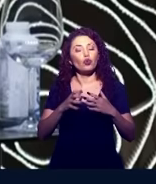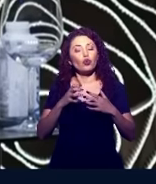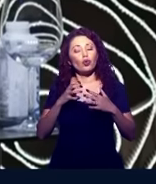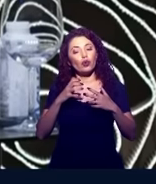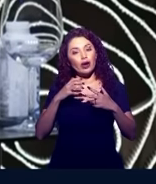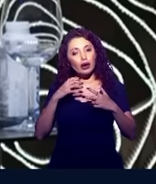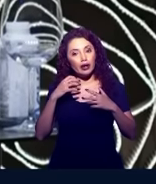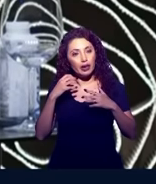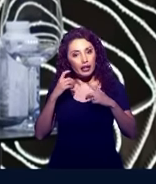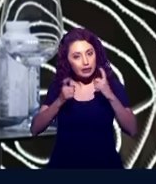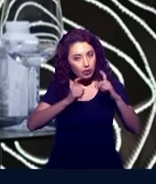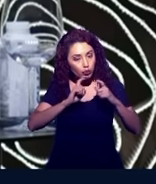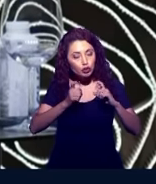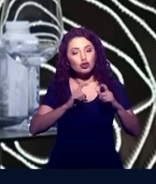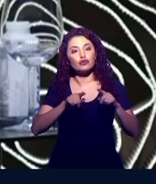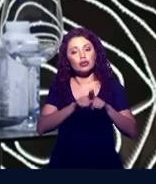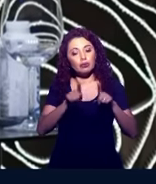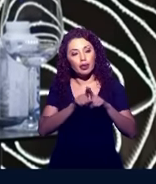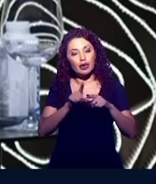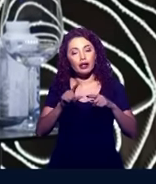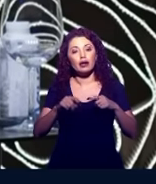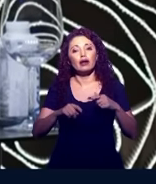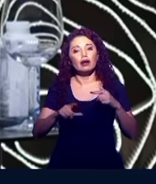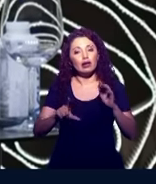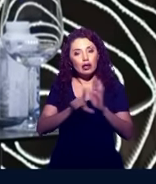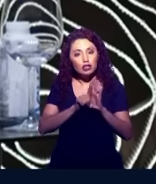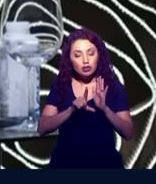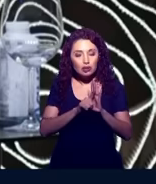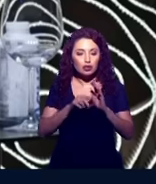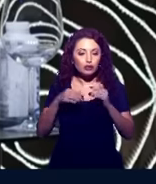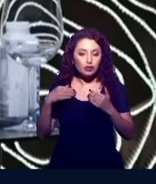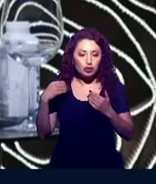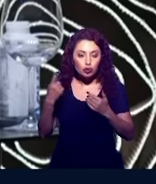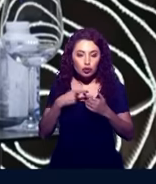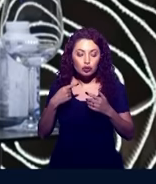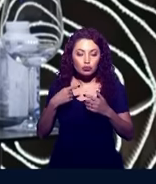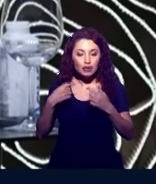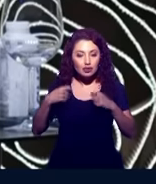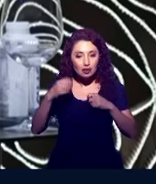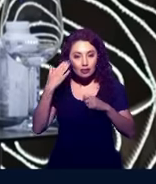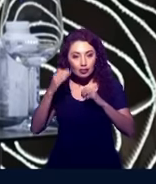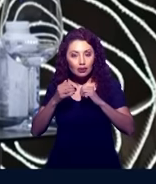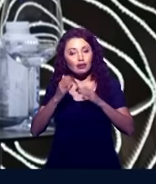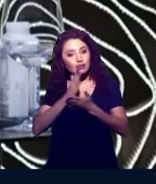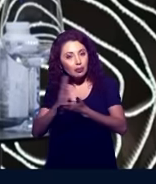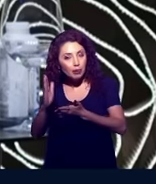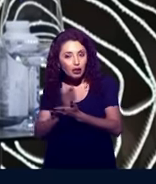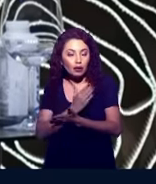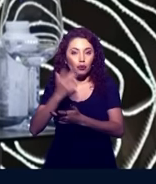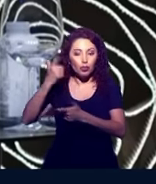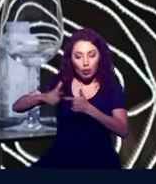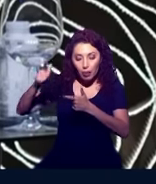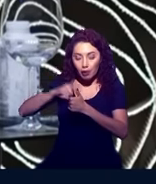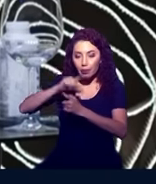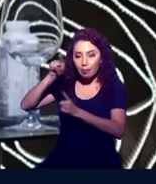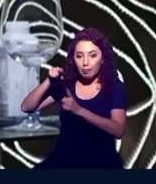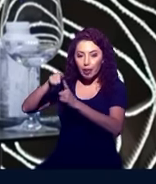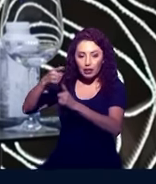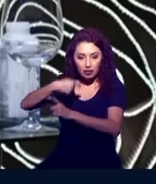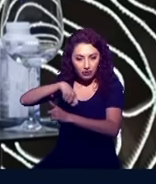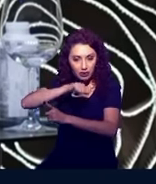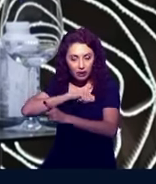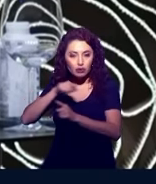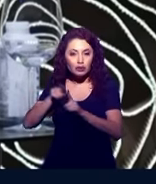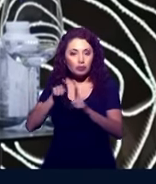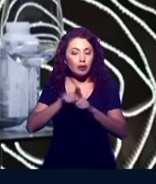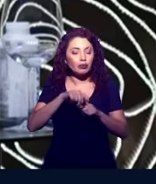podemos confundir problema de fluxo que tem a ver com meta fiscal com problema de dívida e eu falo da estoque